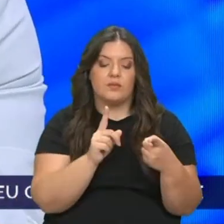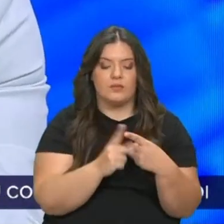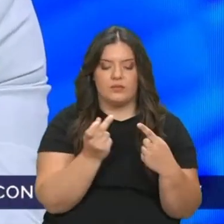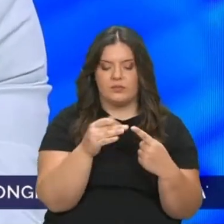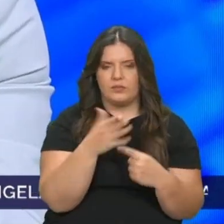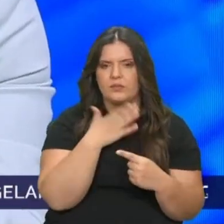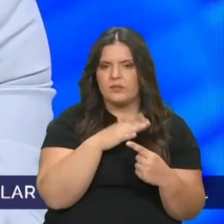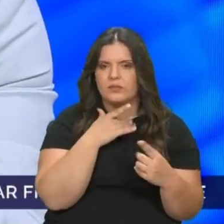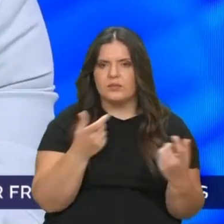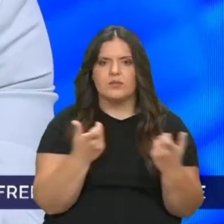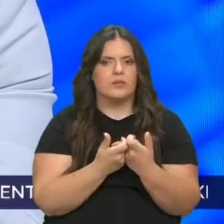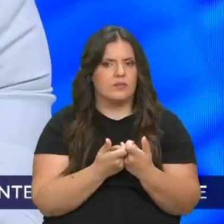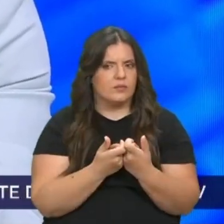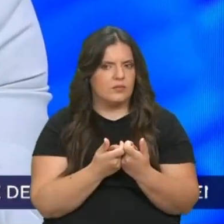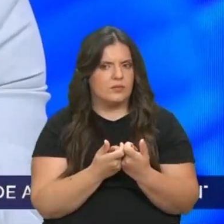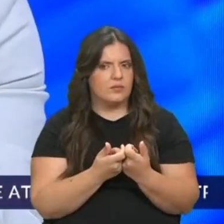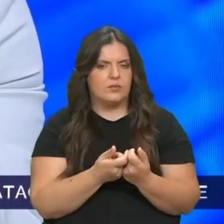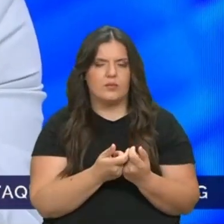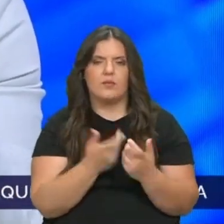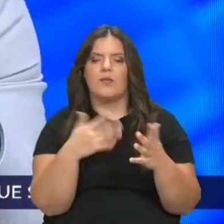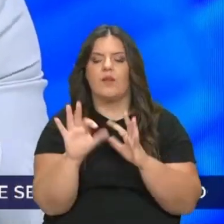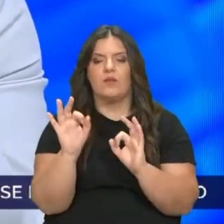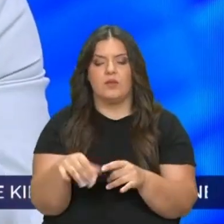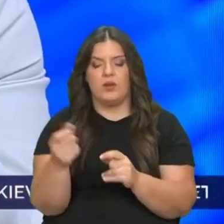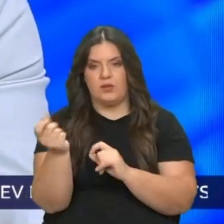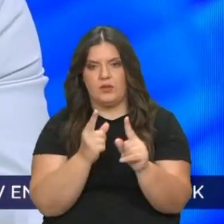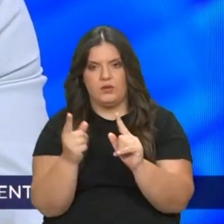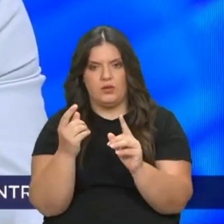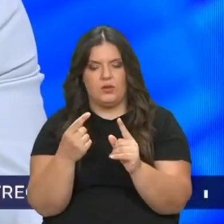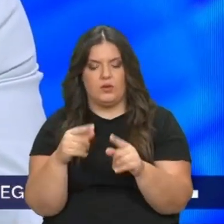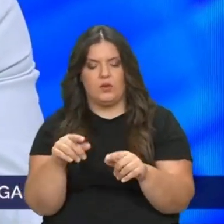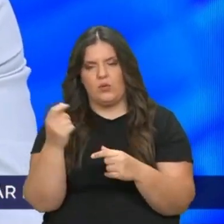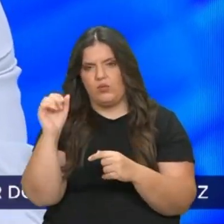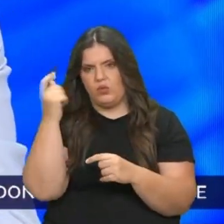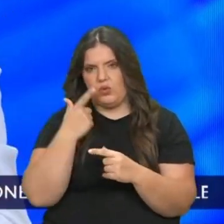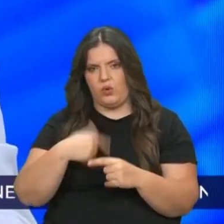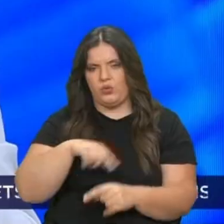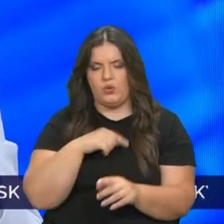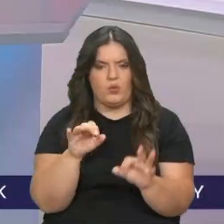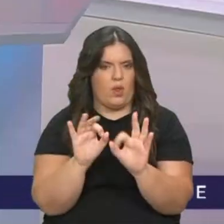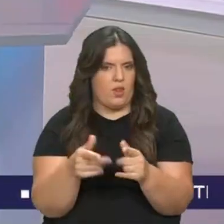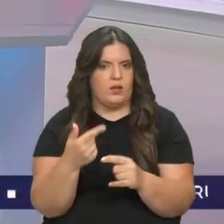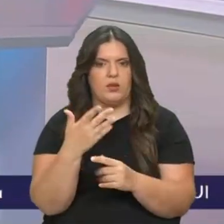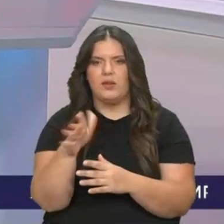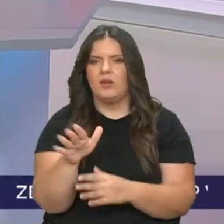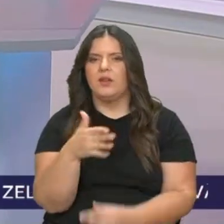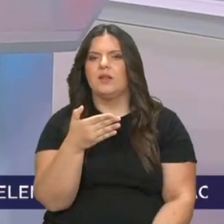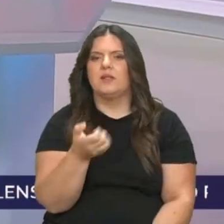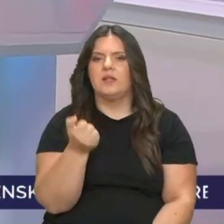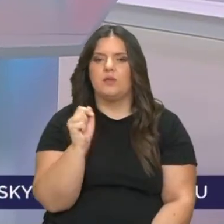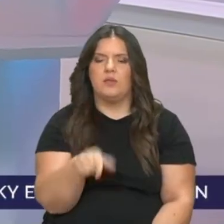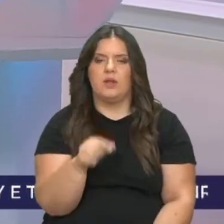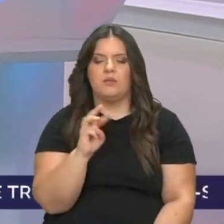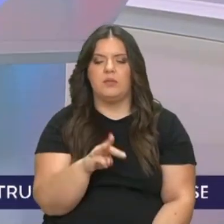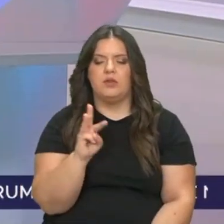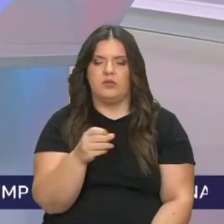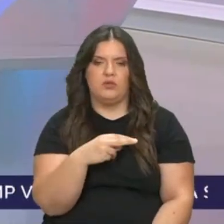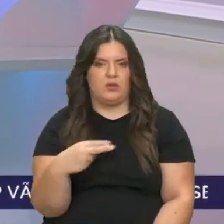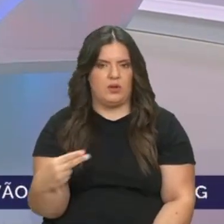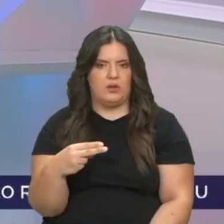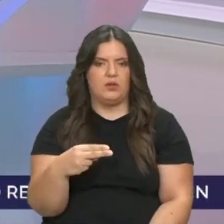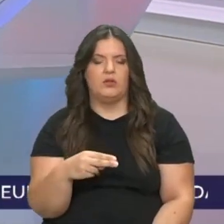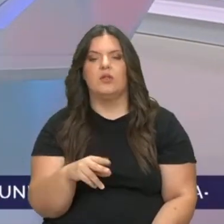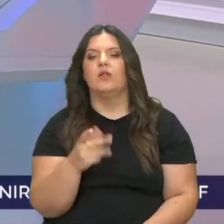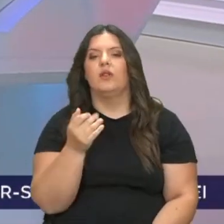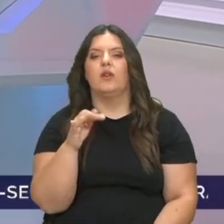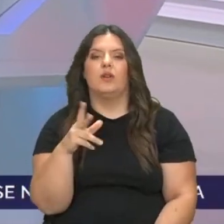brancas corresponde à fase final de estrelas como o nosso próprio Sol. O nosso Sol, daqui a cerca de 5 mil milhões de anos, vai passar a uma